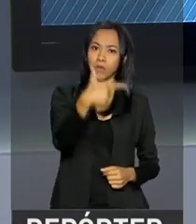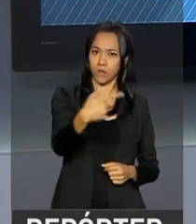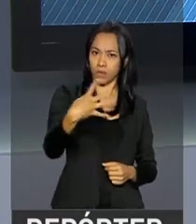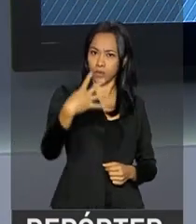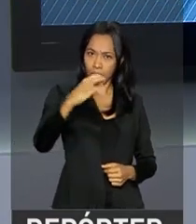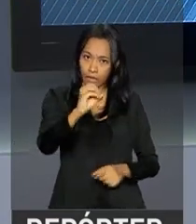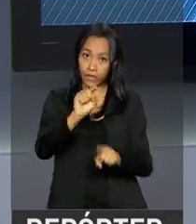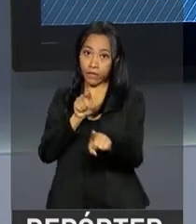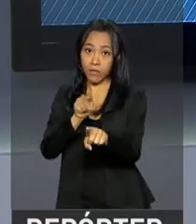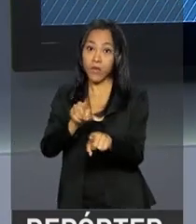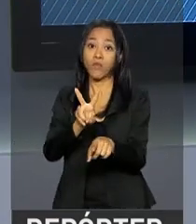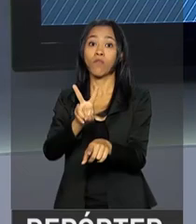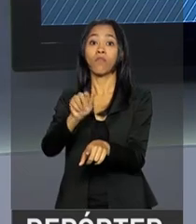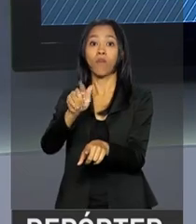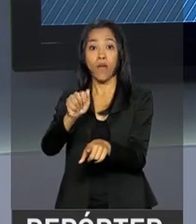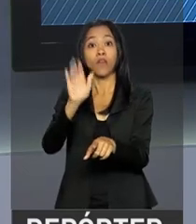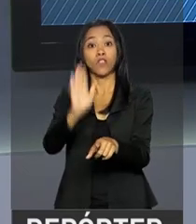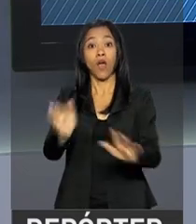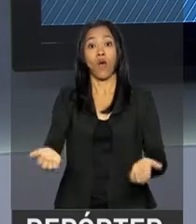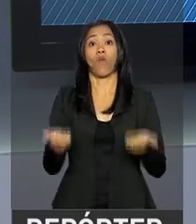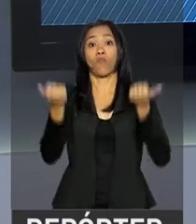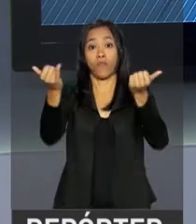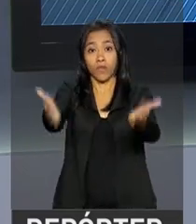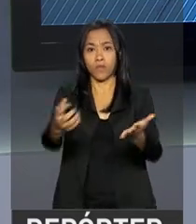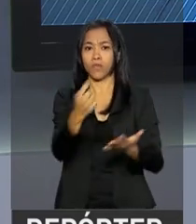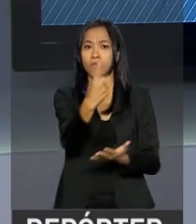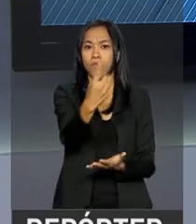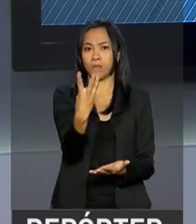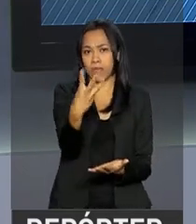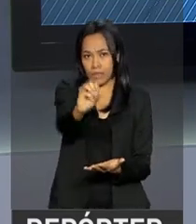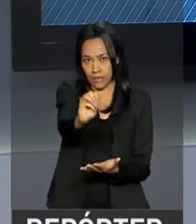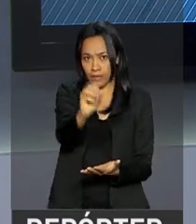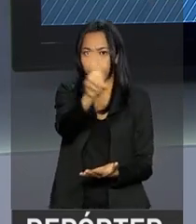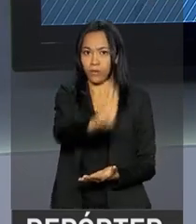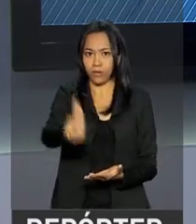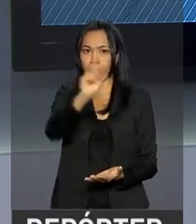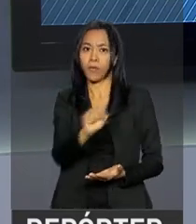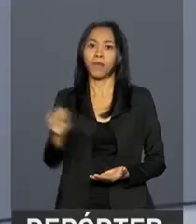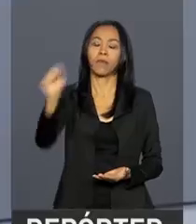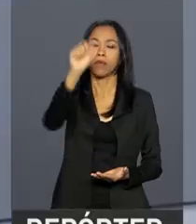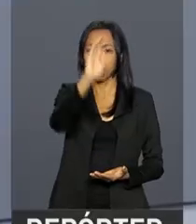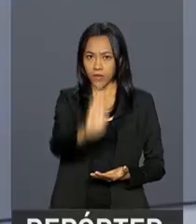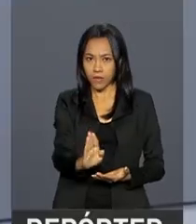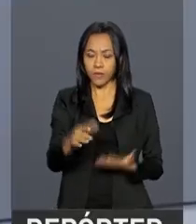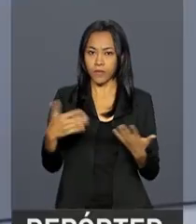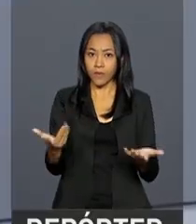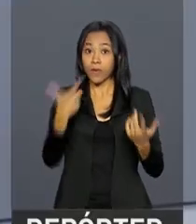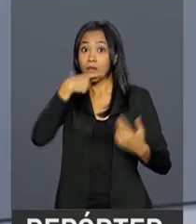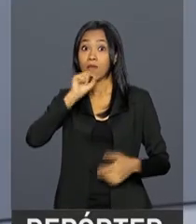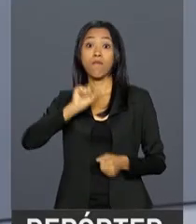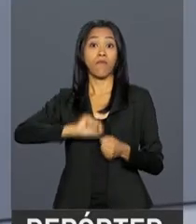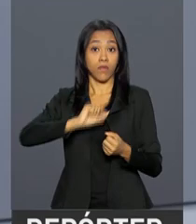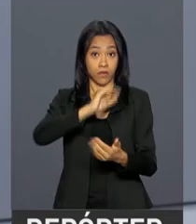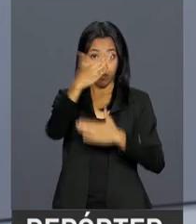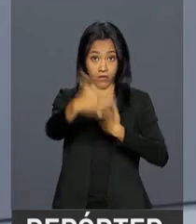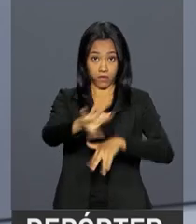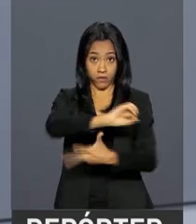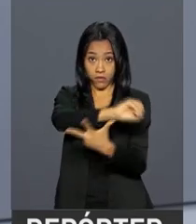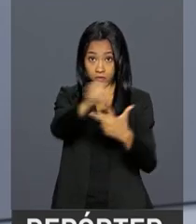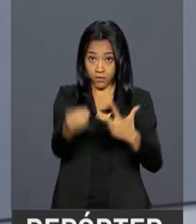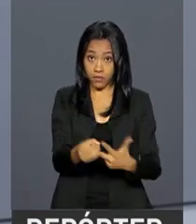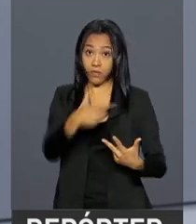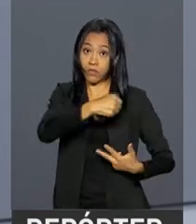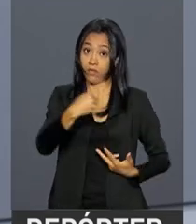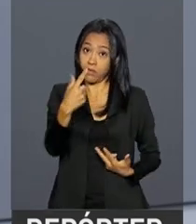240 mil vagas são oferecidas por 130 instituições de ensino de todo o país. E quem fez o Exame Nacional do Ensino Médio